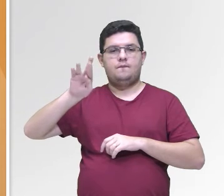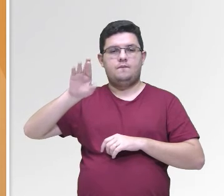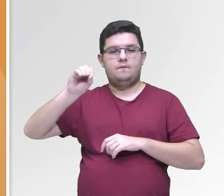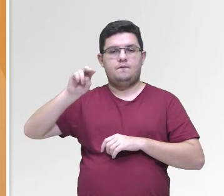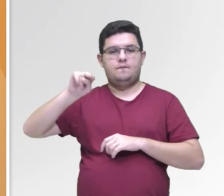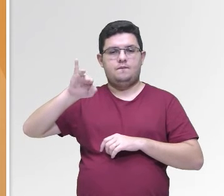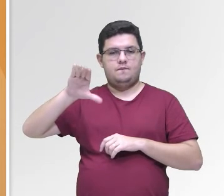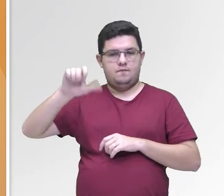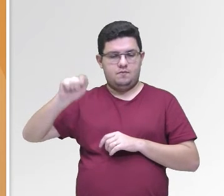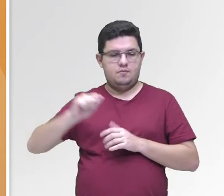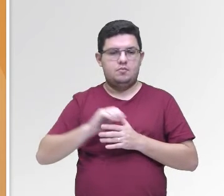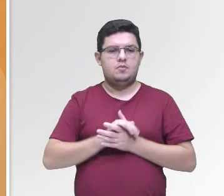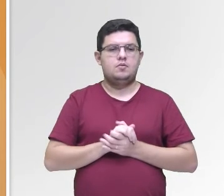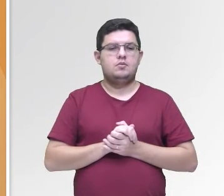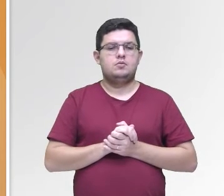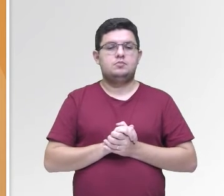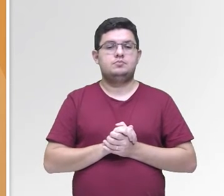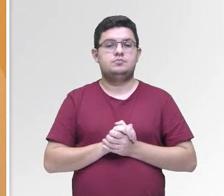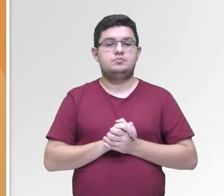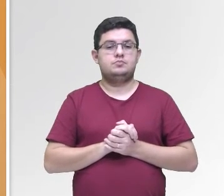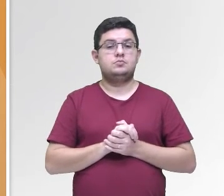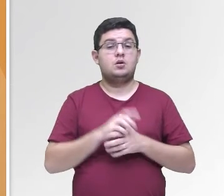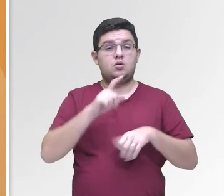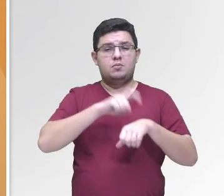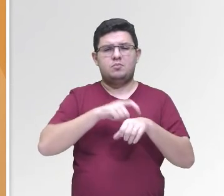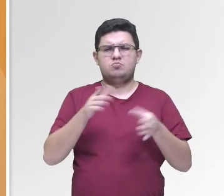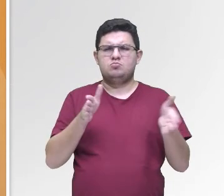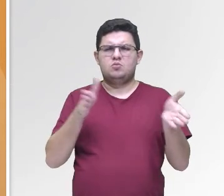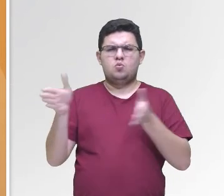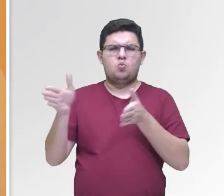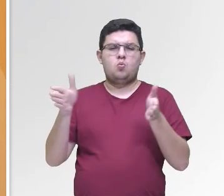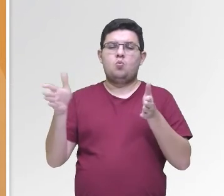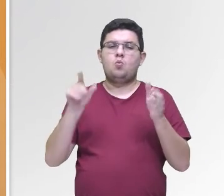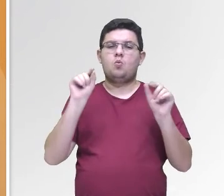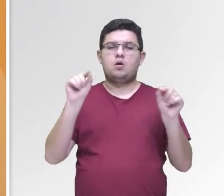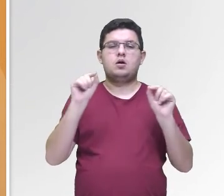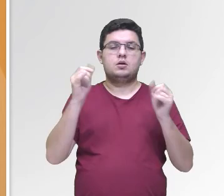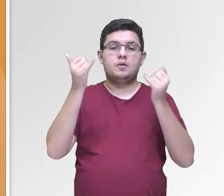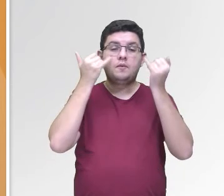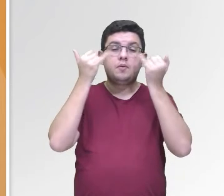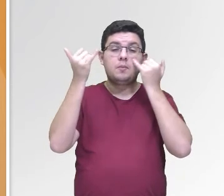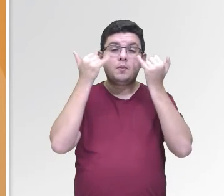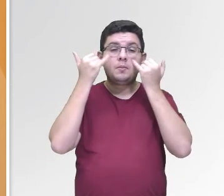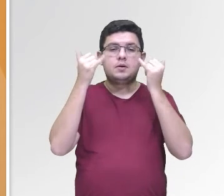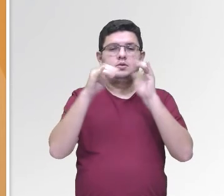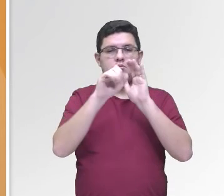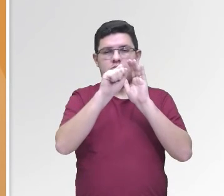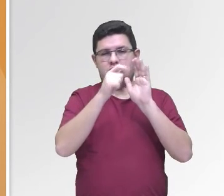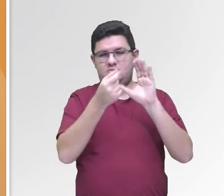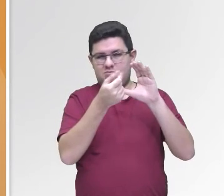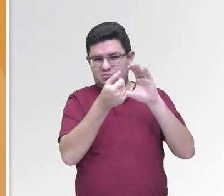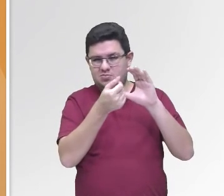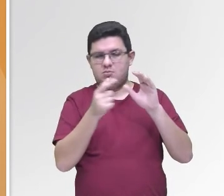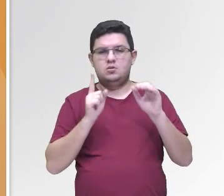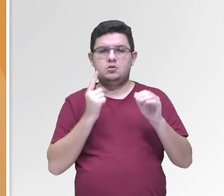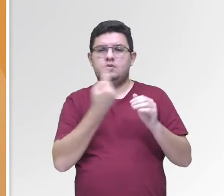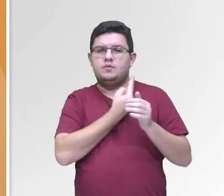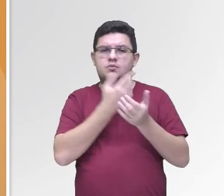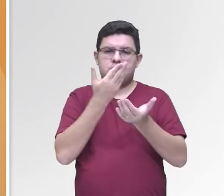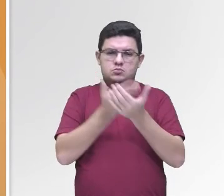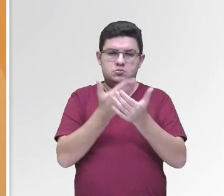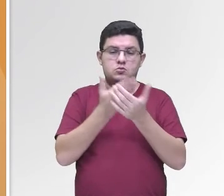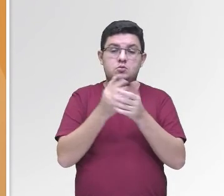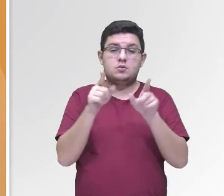no período do capitalismo informacional, tá? Nós vamos estudar e vamos